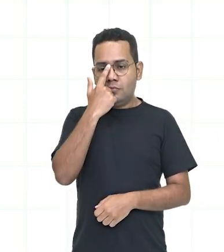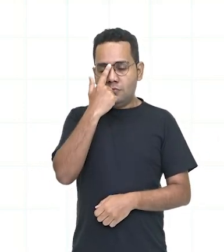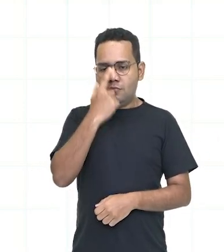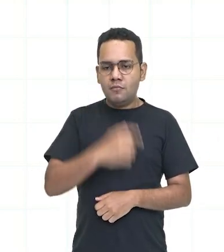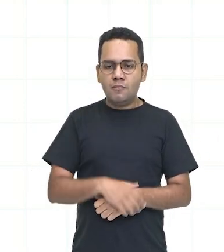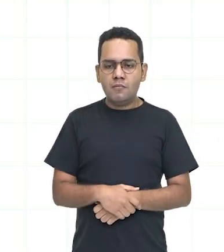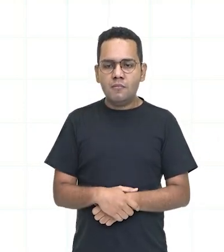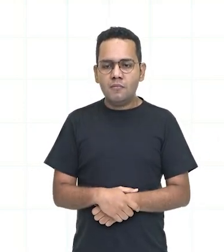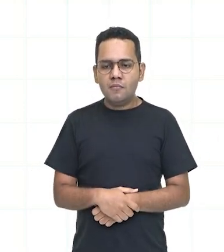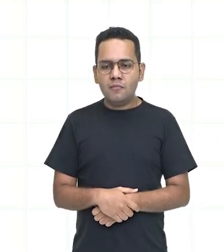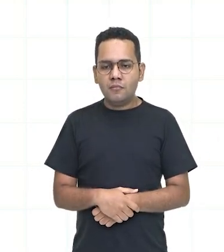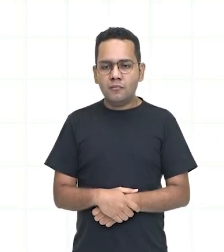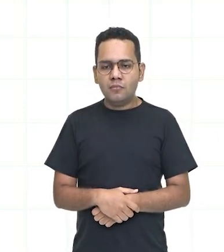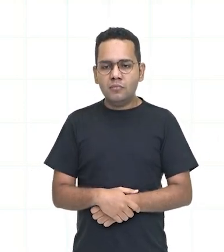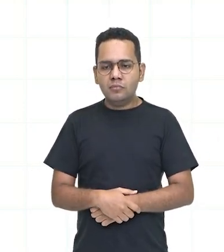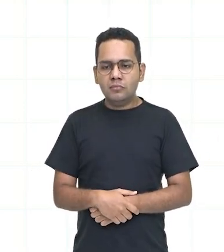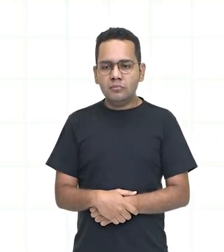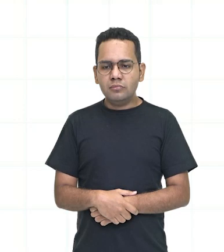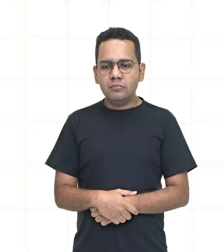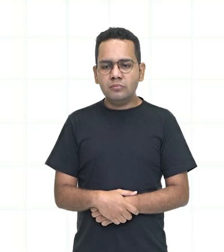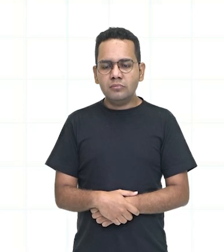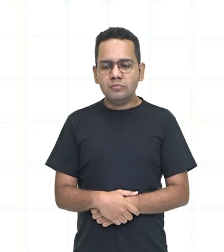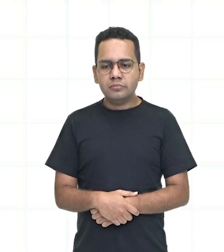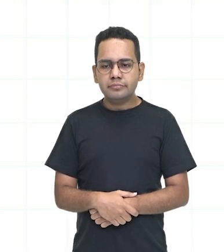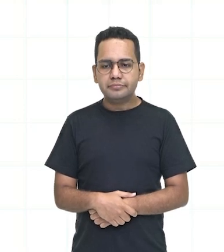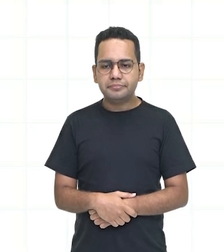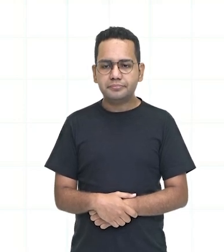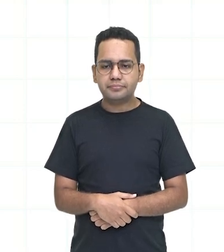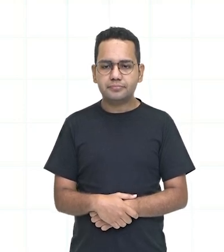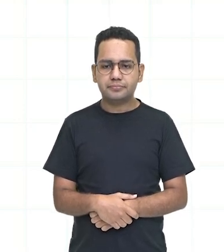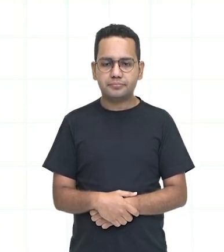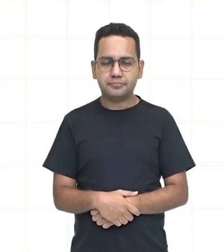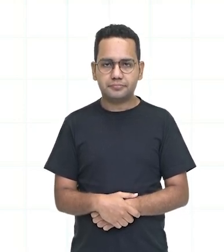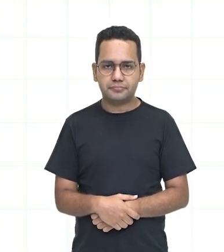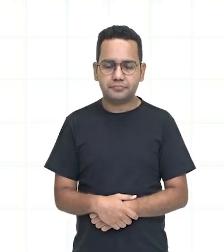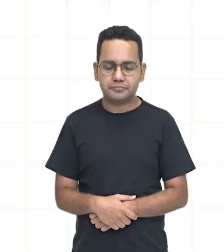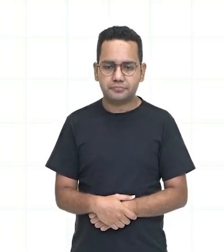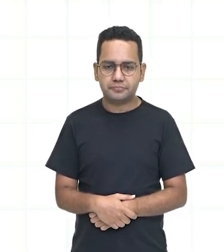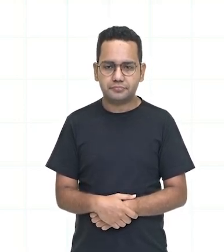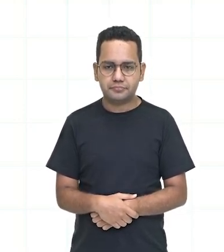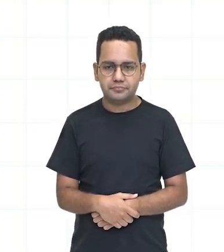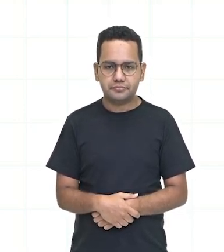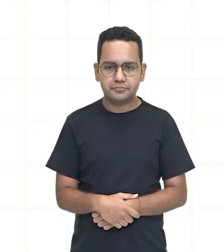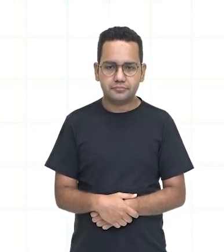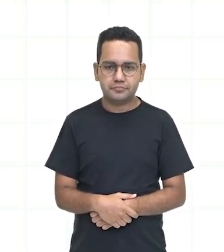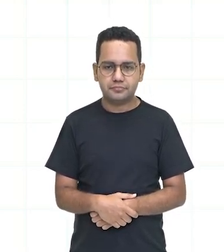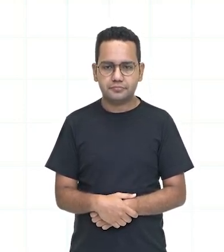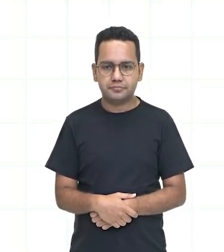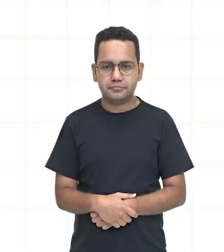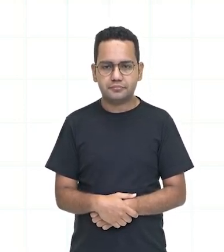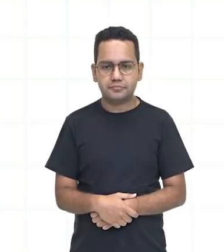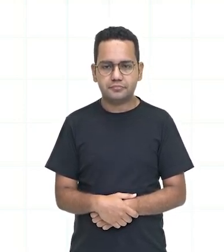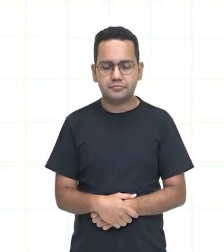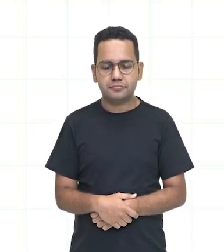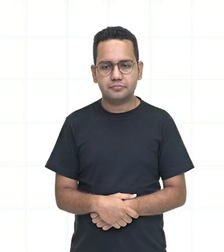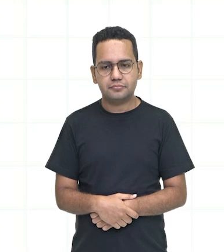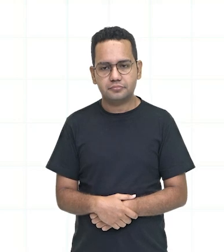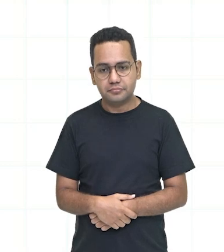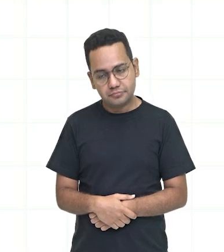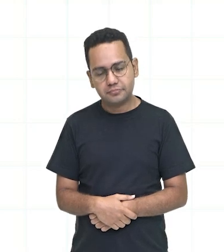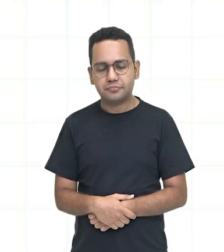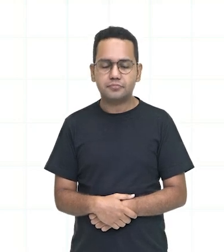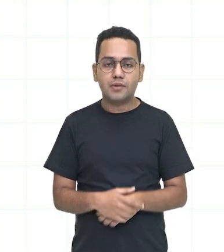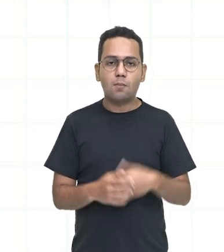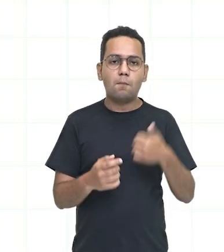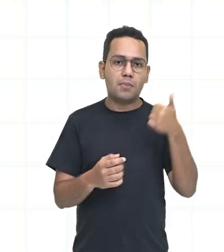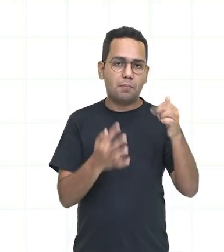hard, future consequence, passing the exam. Então, na hipótese da situação